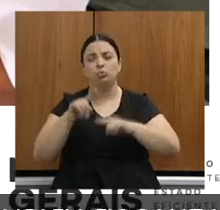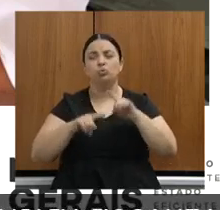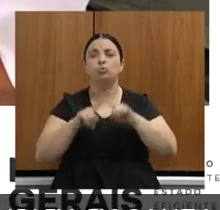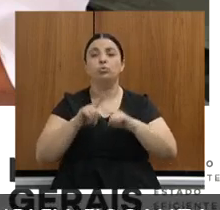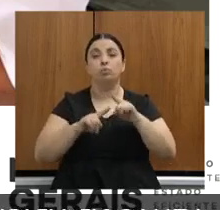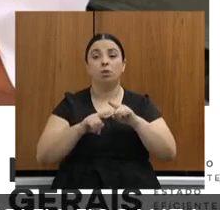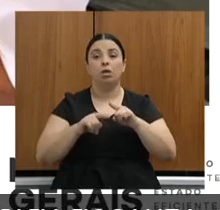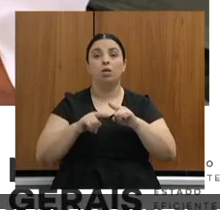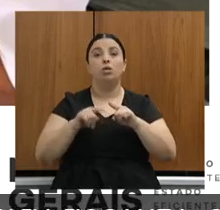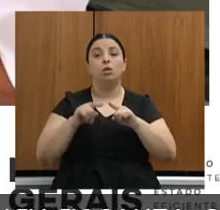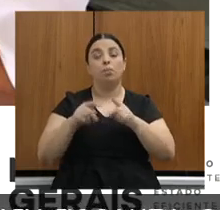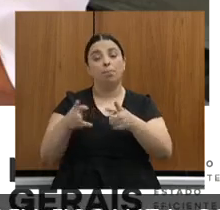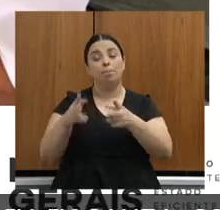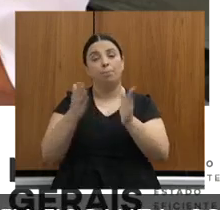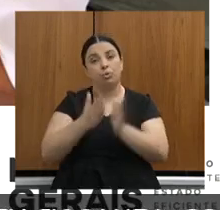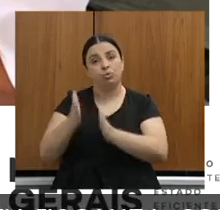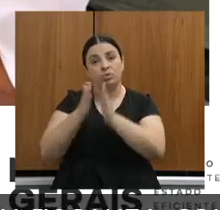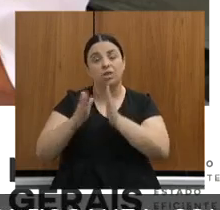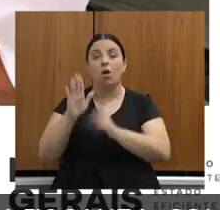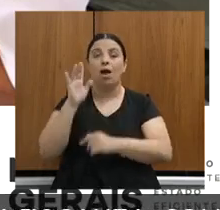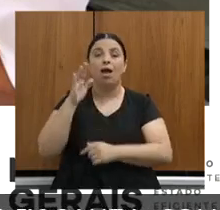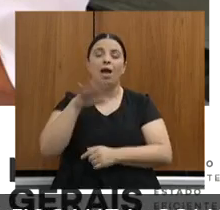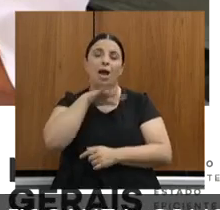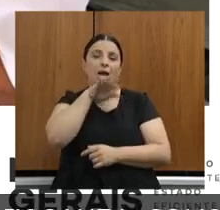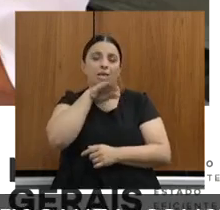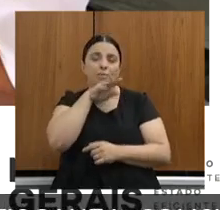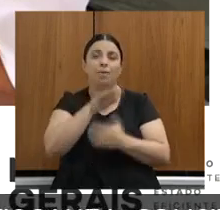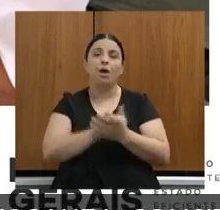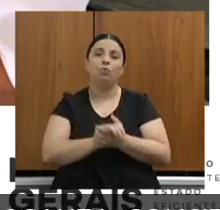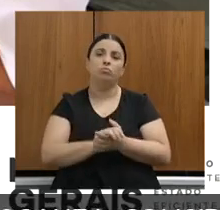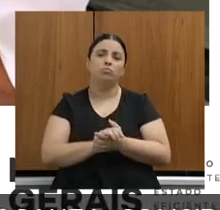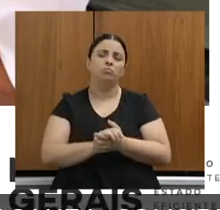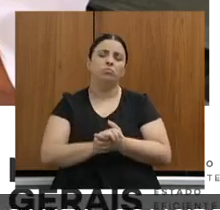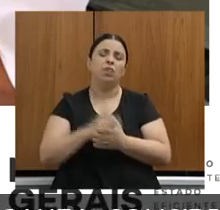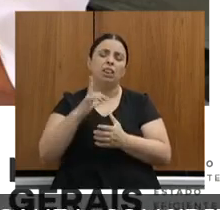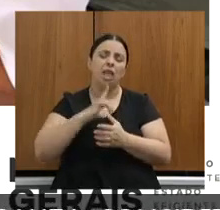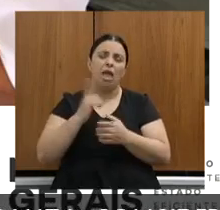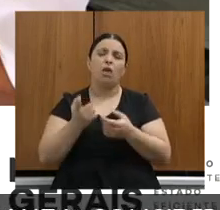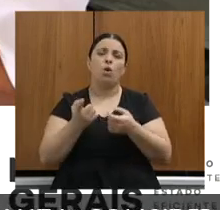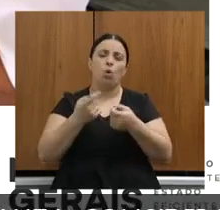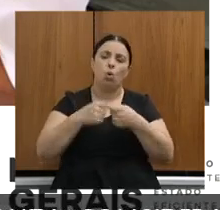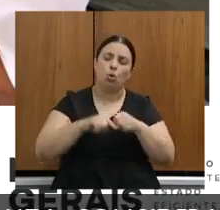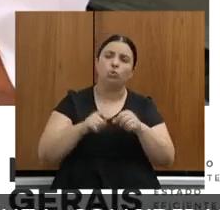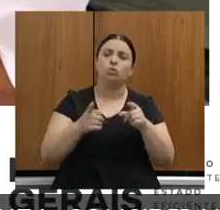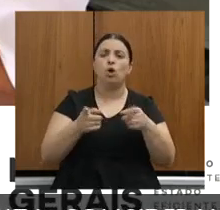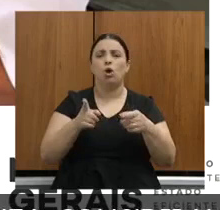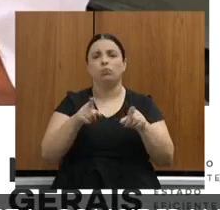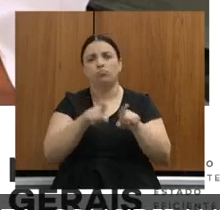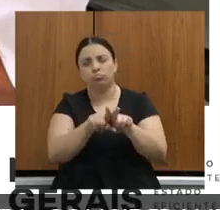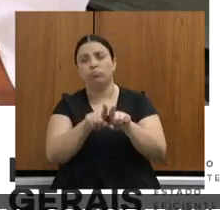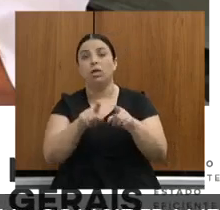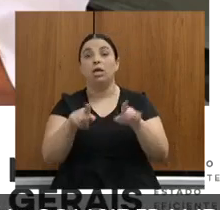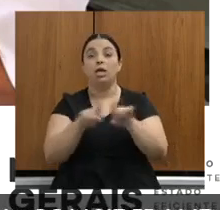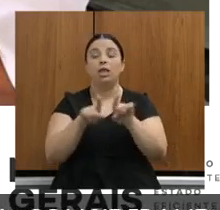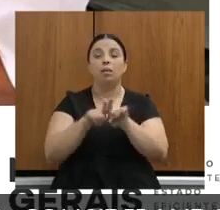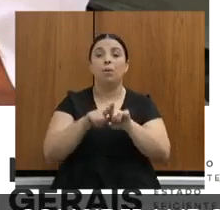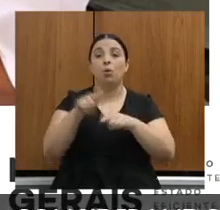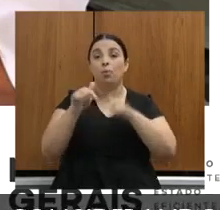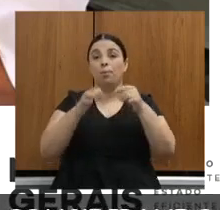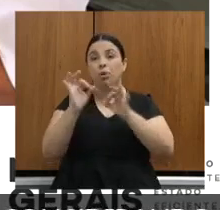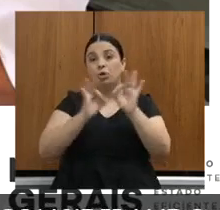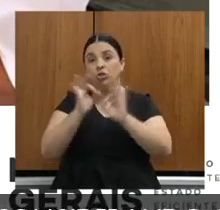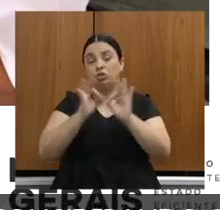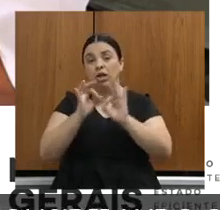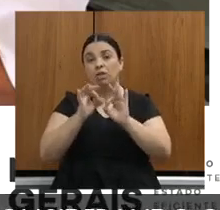do serviço de inspeção Municipal devido ao de forma consorciada e também um projecto de revisão de normativo toca um